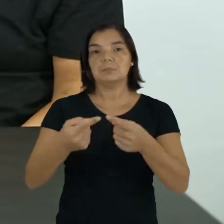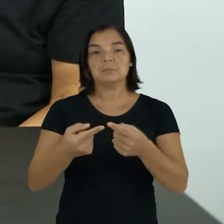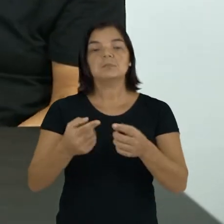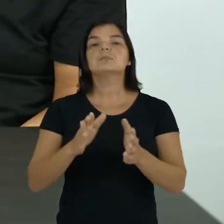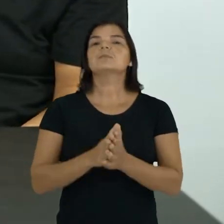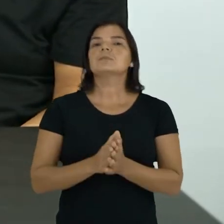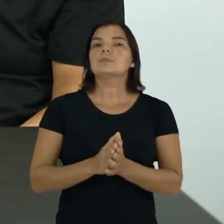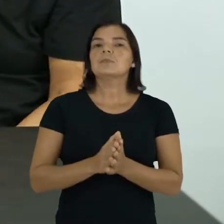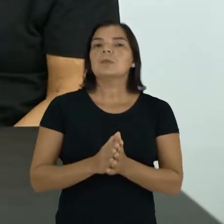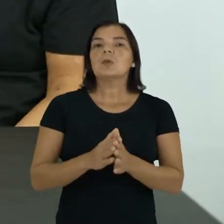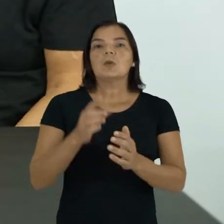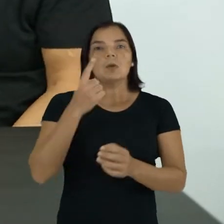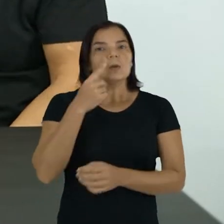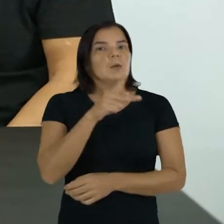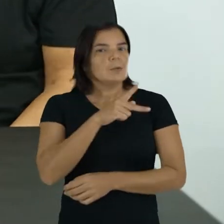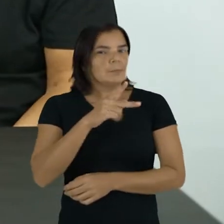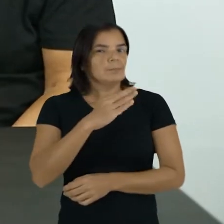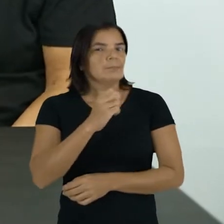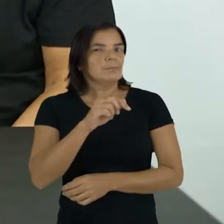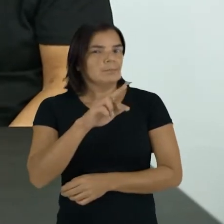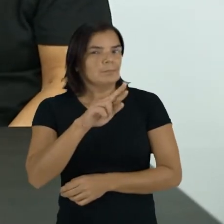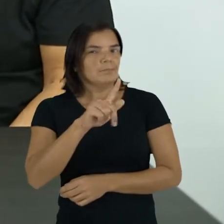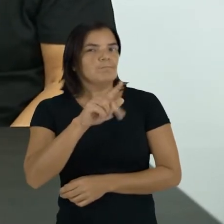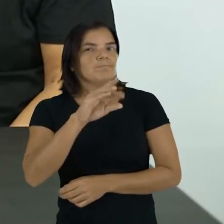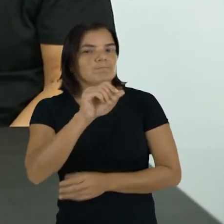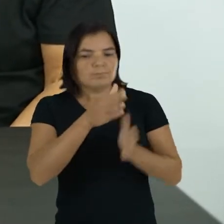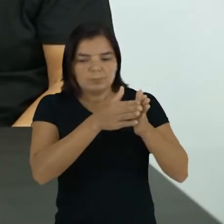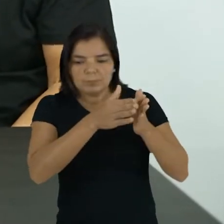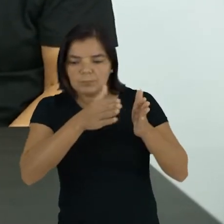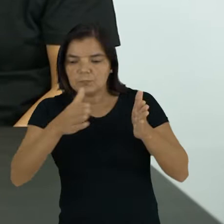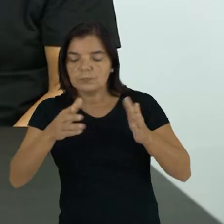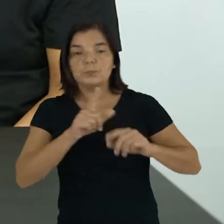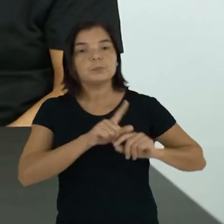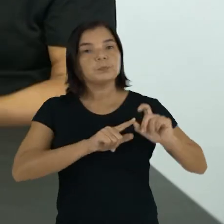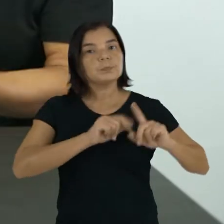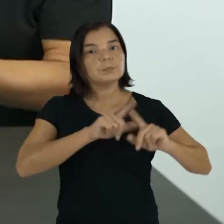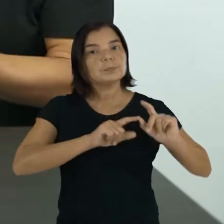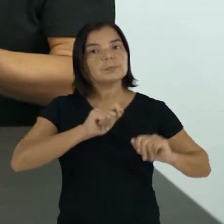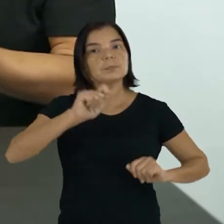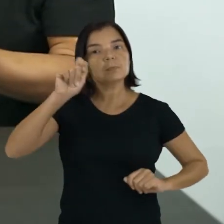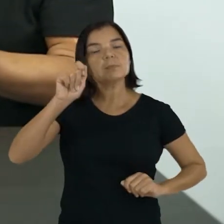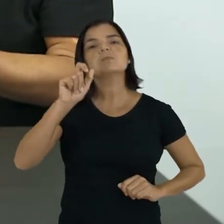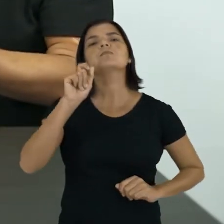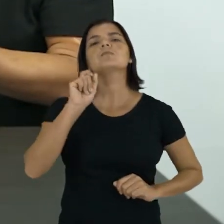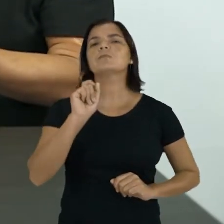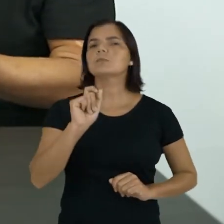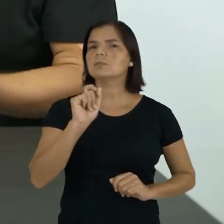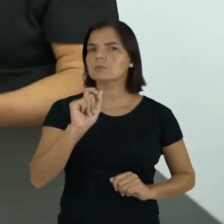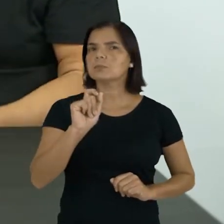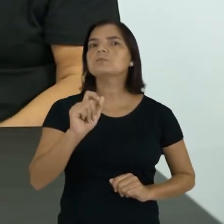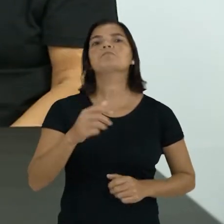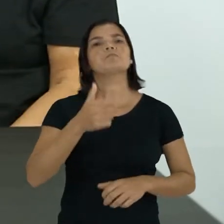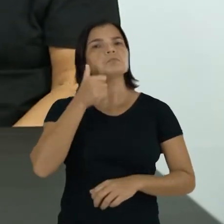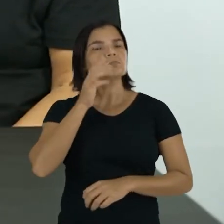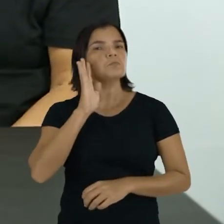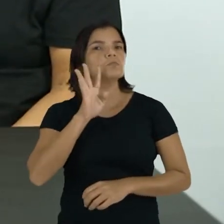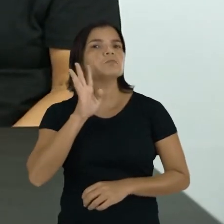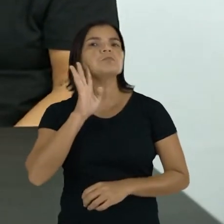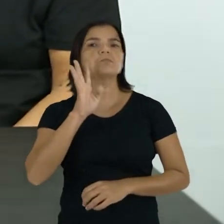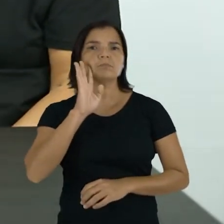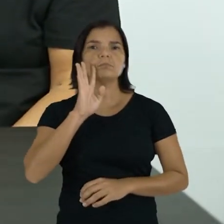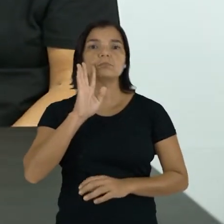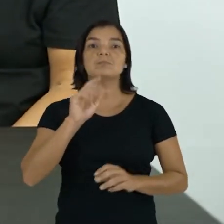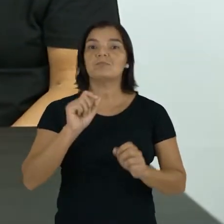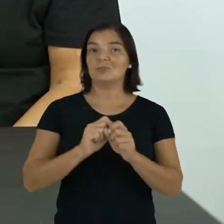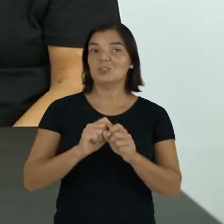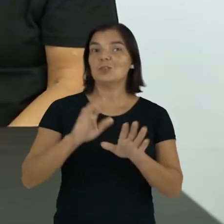época, inclusive, viu, professor Carlos, nesse período, o Acre estava num período muito bacana de produção da